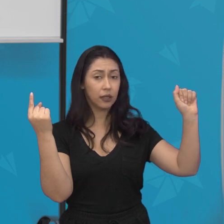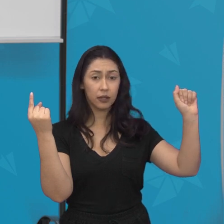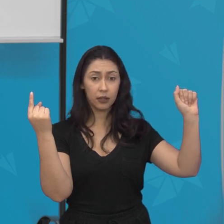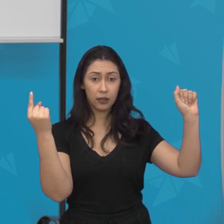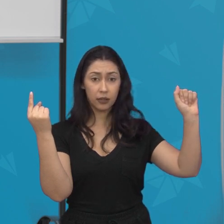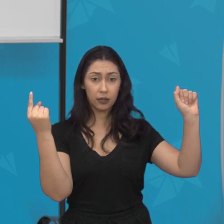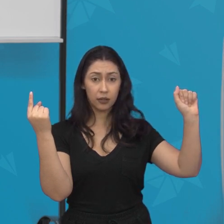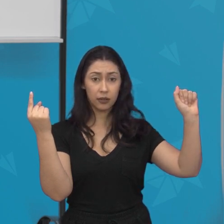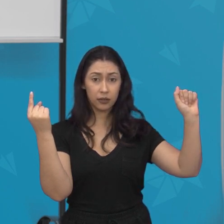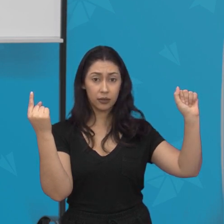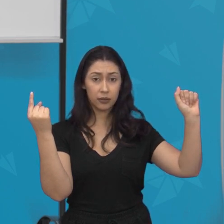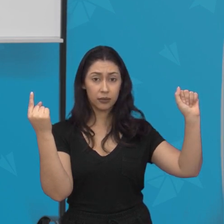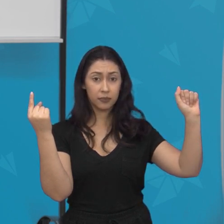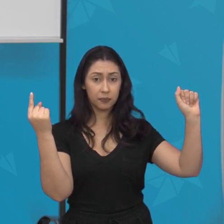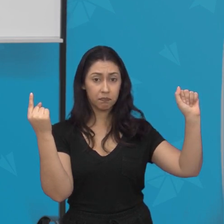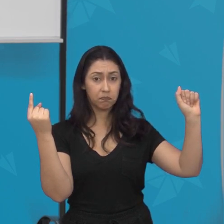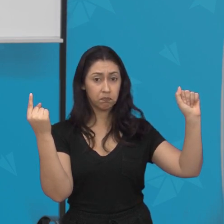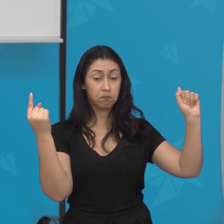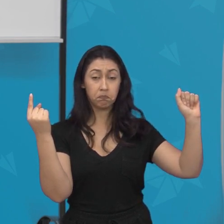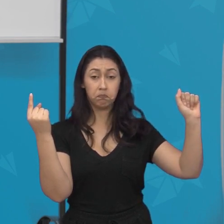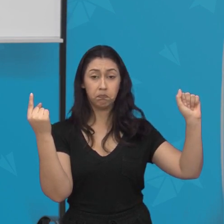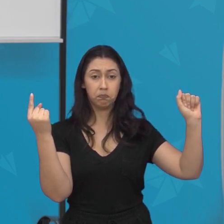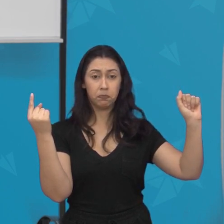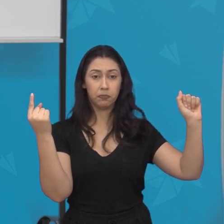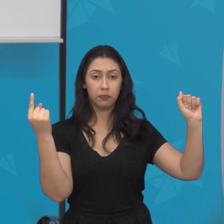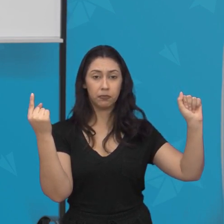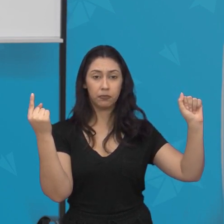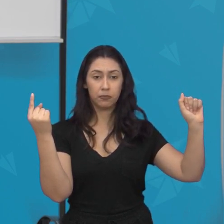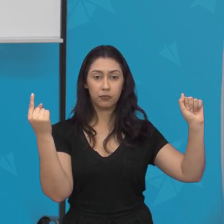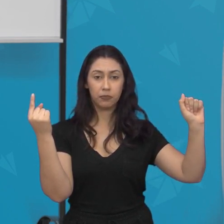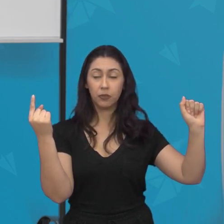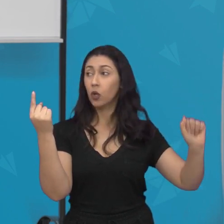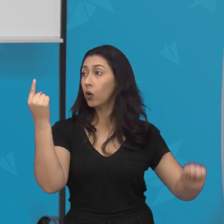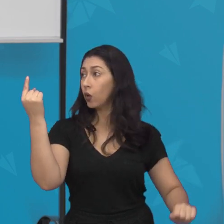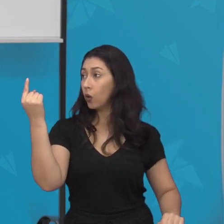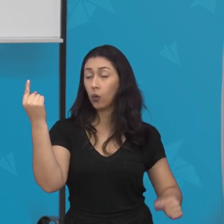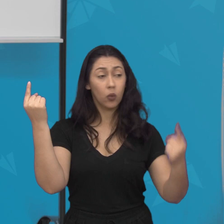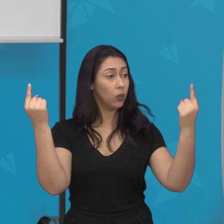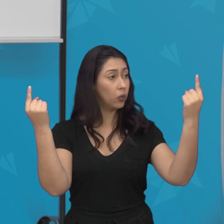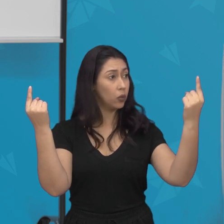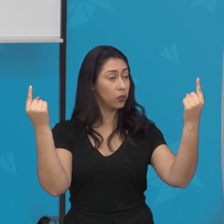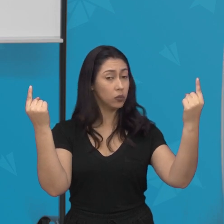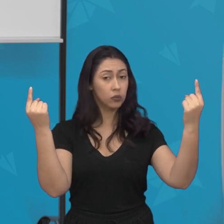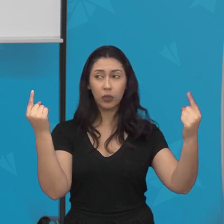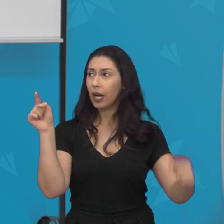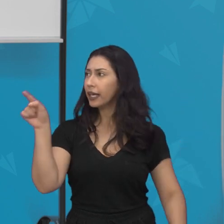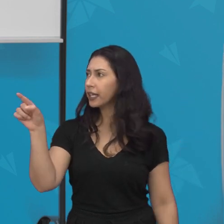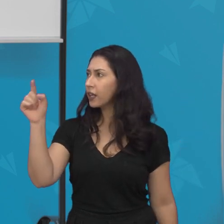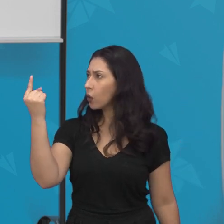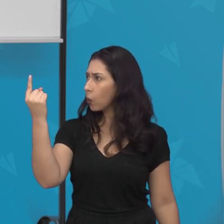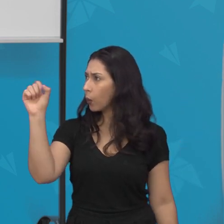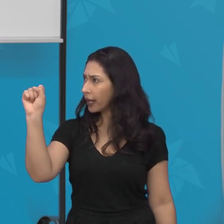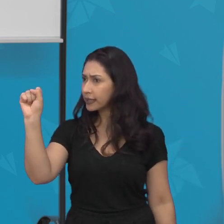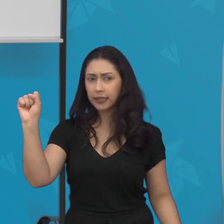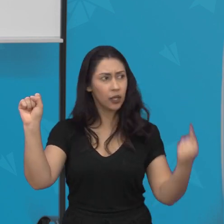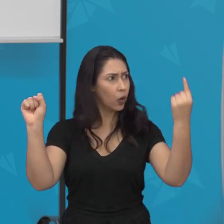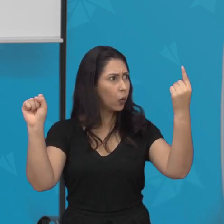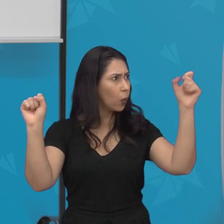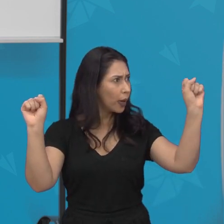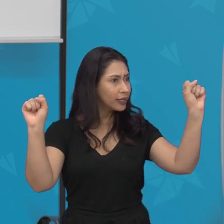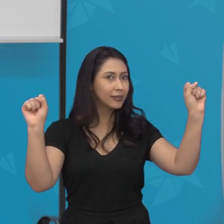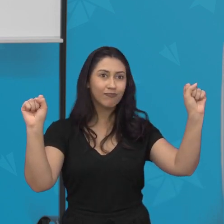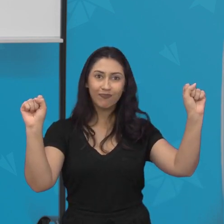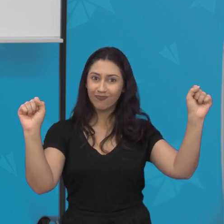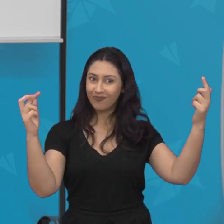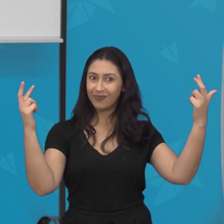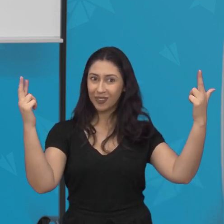o nosso produto ali derivado, tudo bem? A gente tem um Na aqui, um Na lá, um S lá, um S aqui. Então a gente